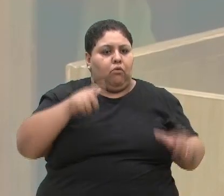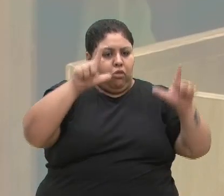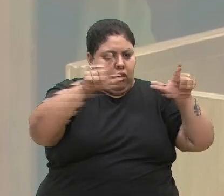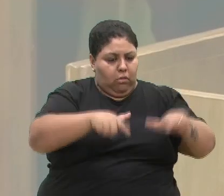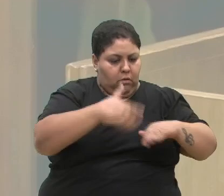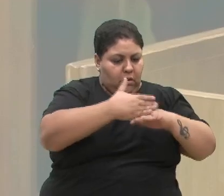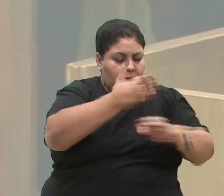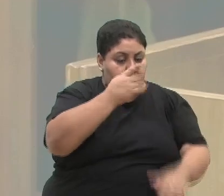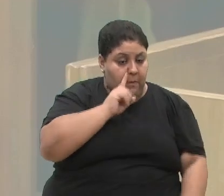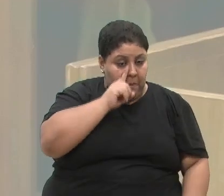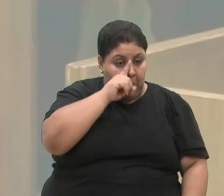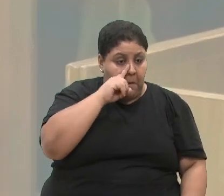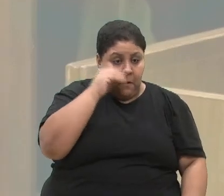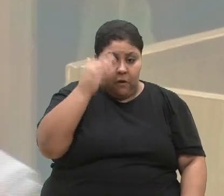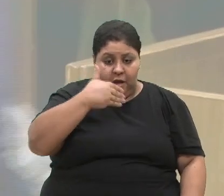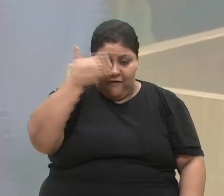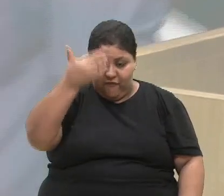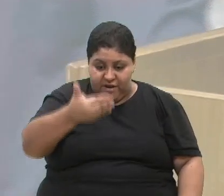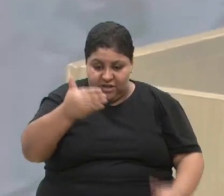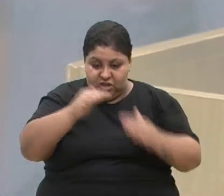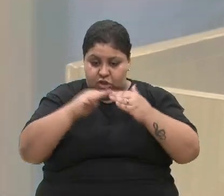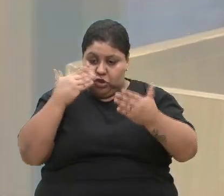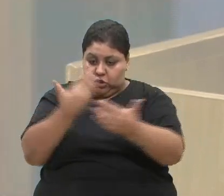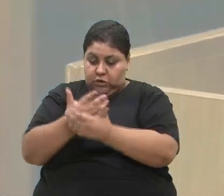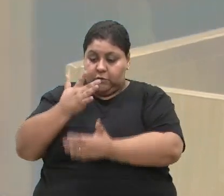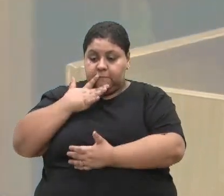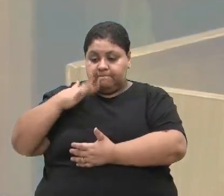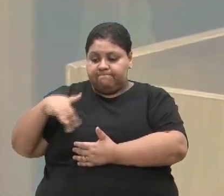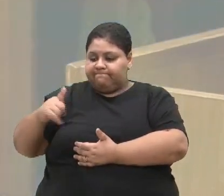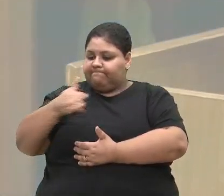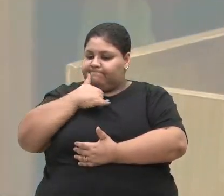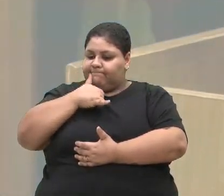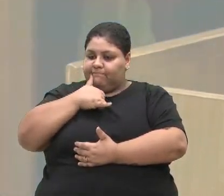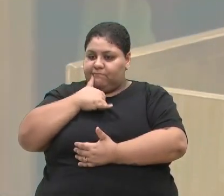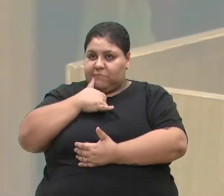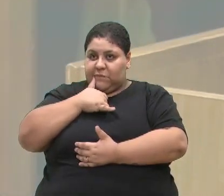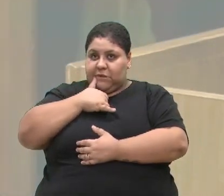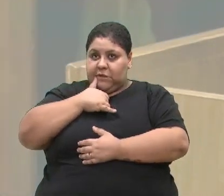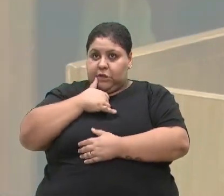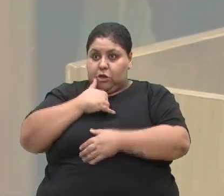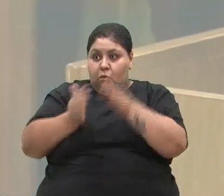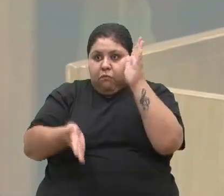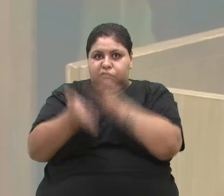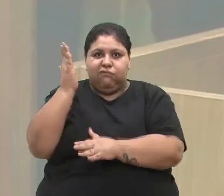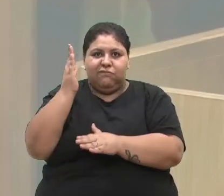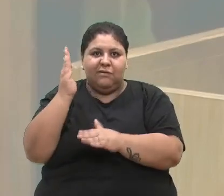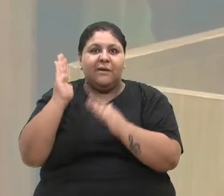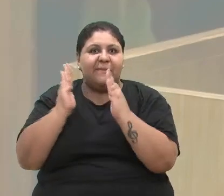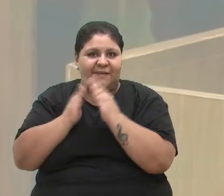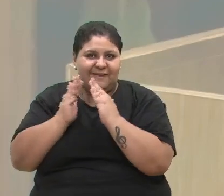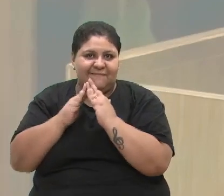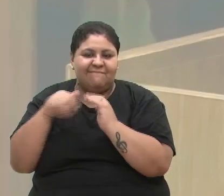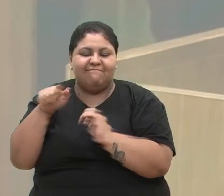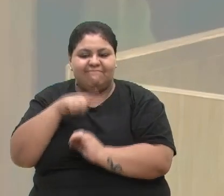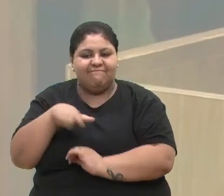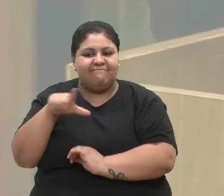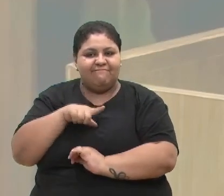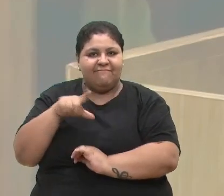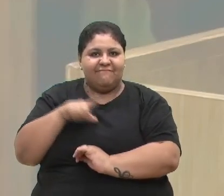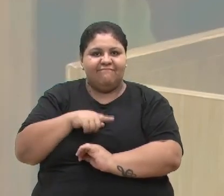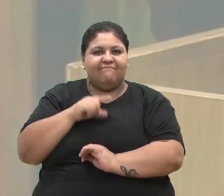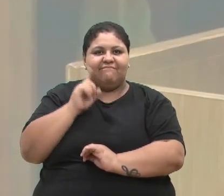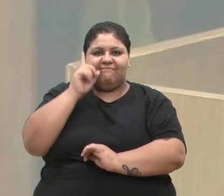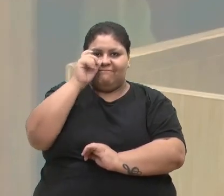que existe é a frente da escola, que as crianças infelizmente saem correndo, né? E aí para ir para casa e a gente tem esses